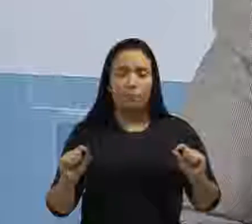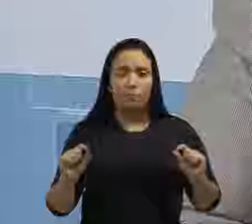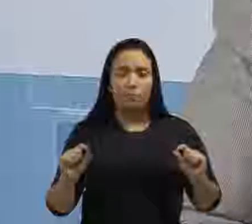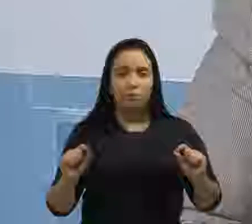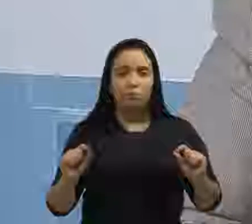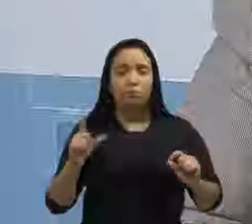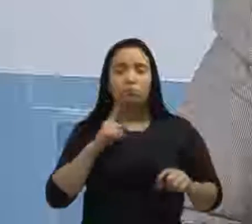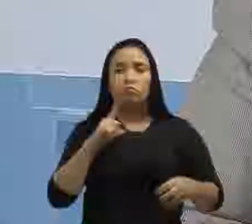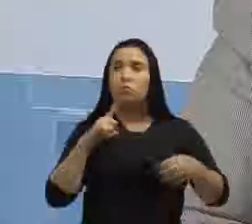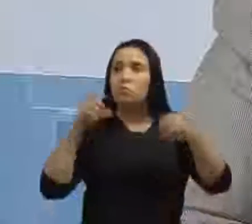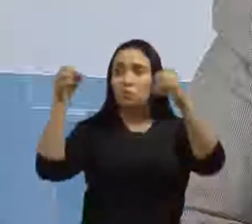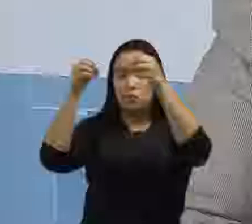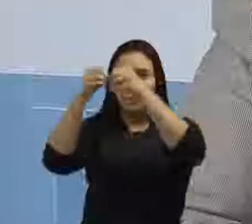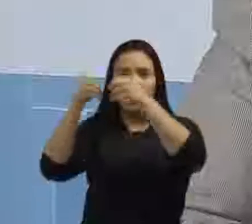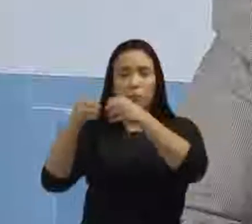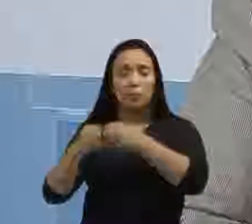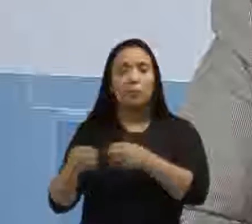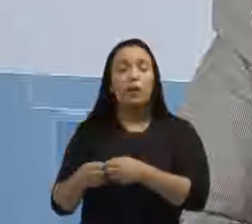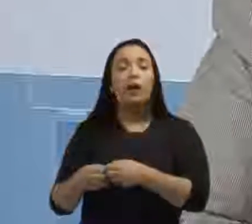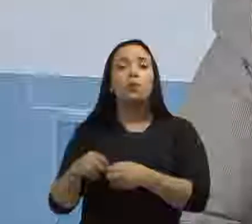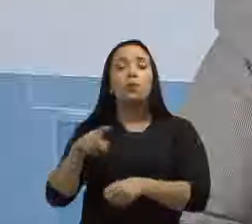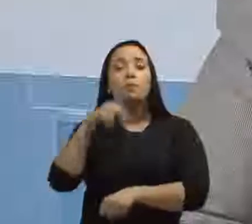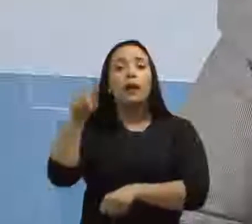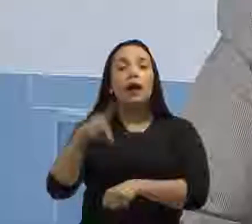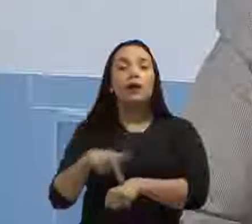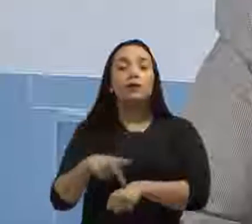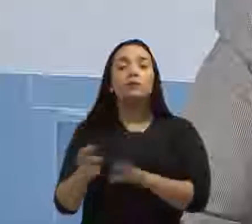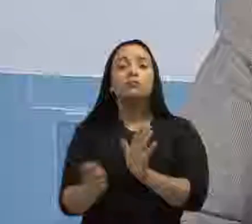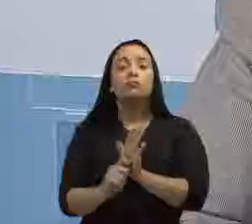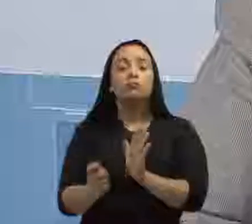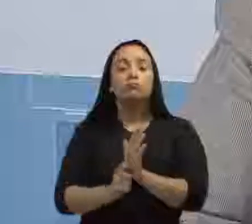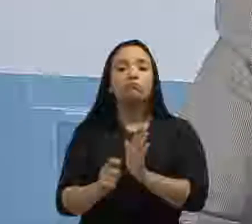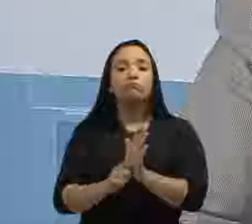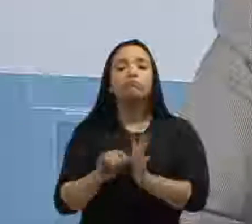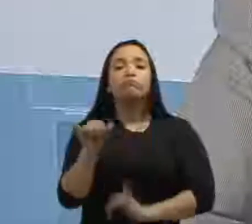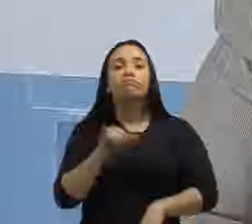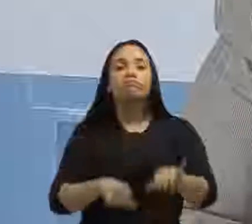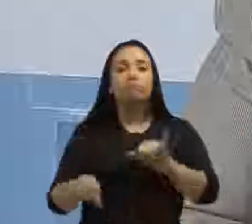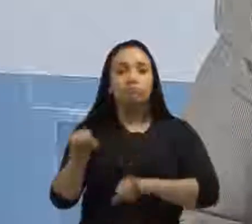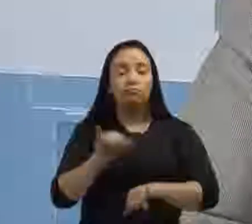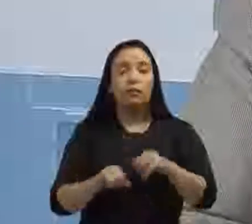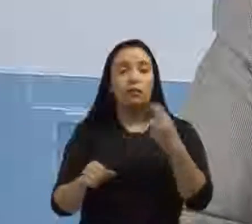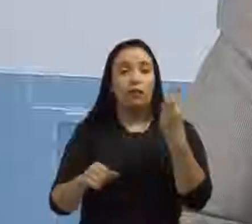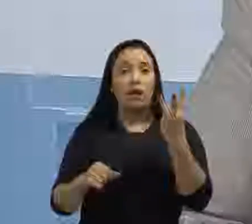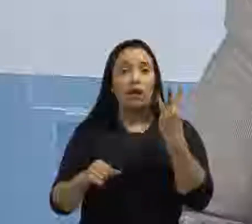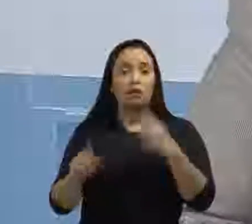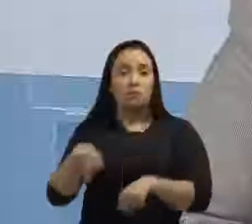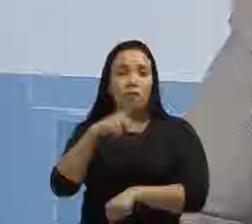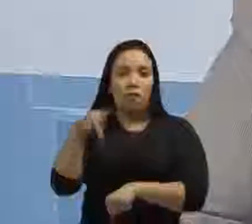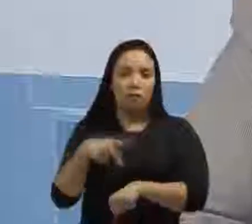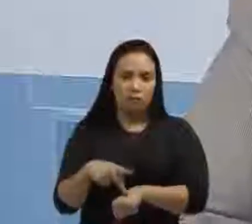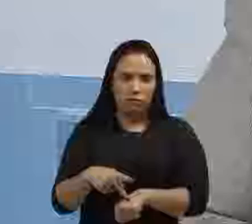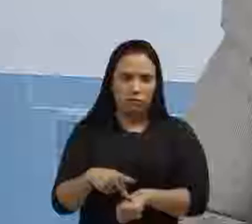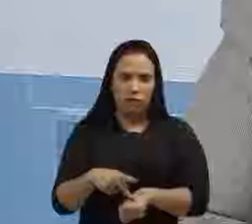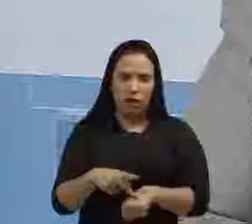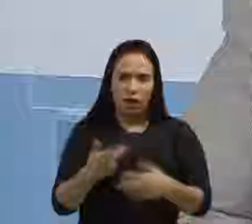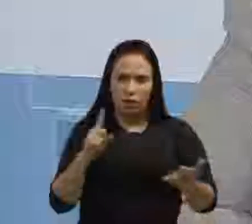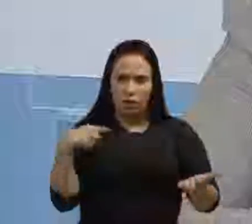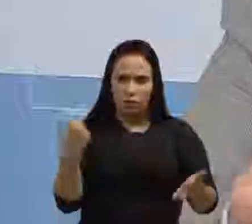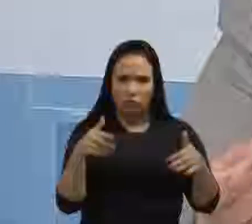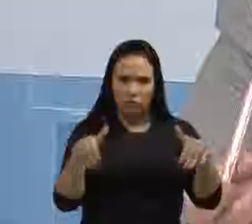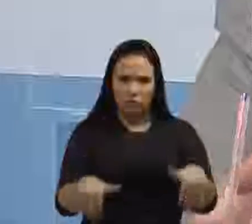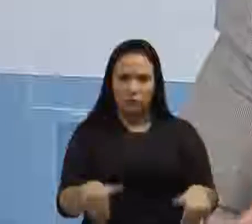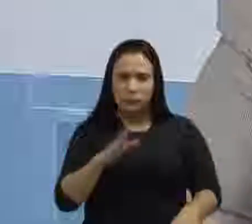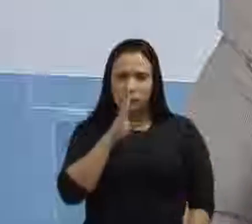ele faz fronteira com os 3 maiores produtores de cocaína do mundo. E aí? Né? É fechar os olhos para